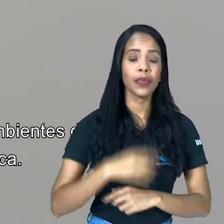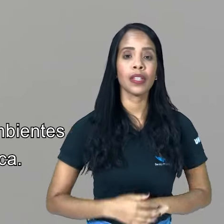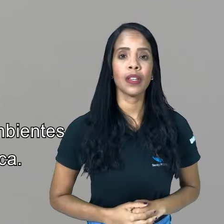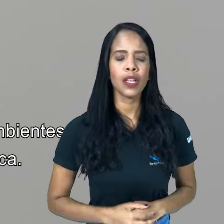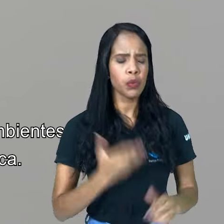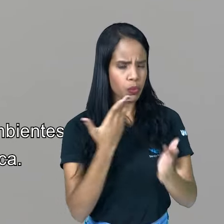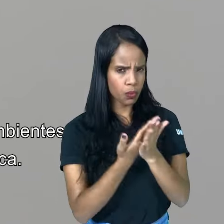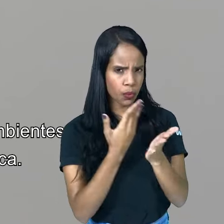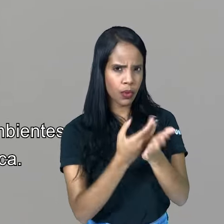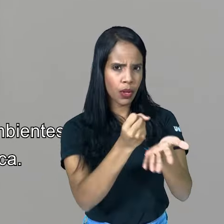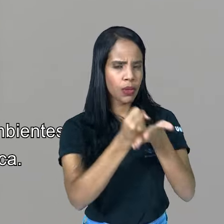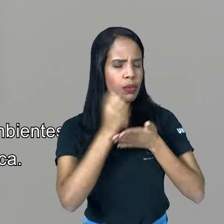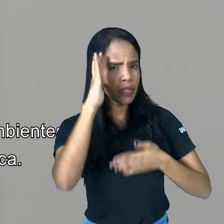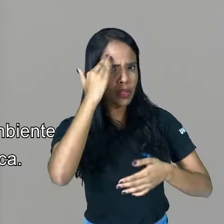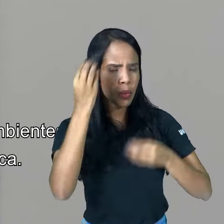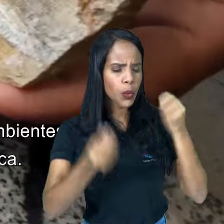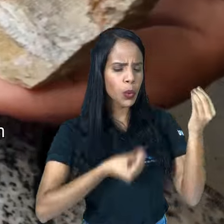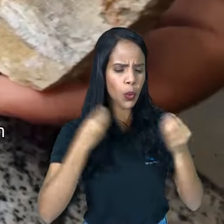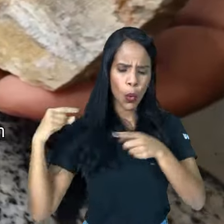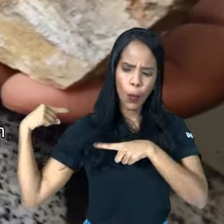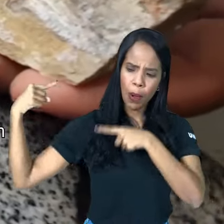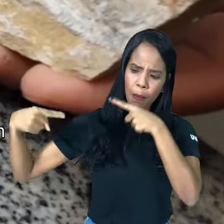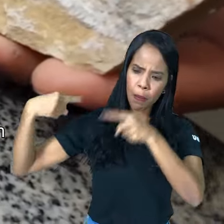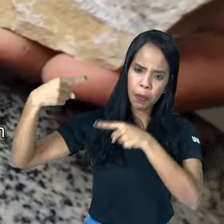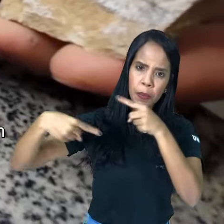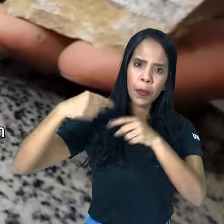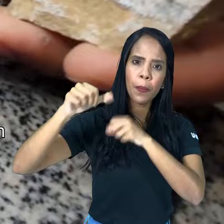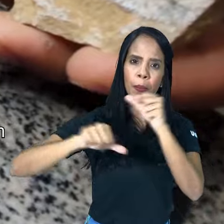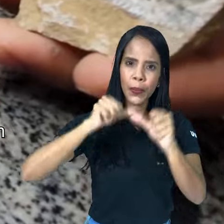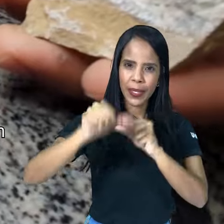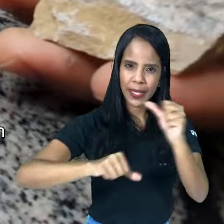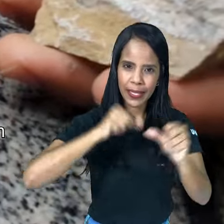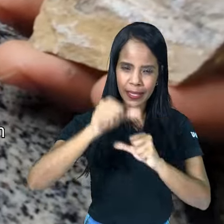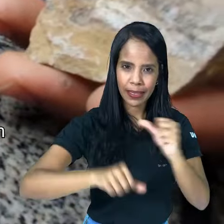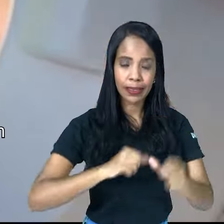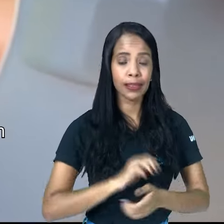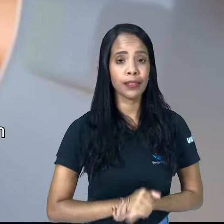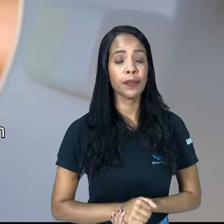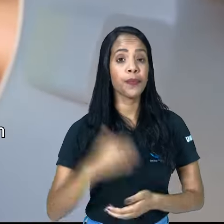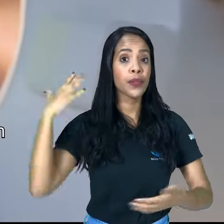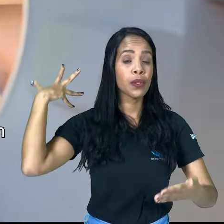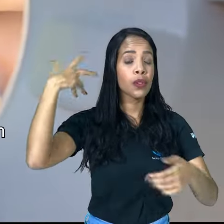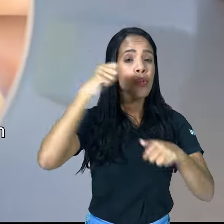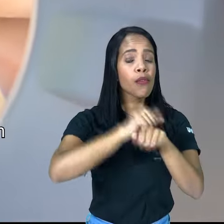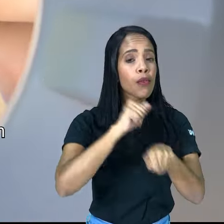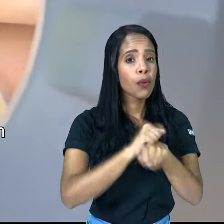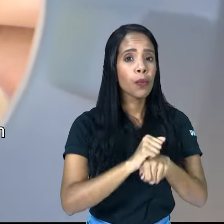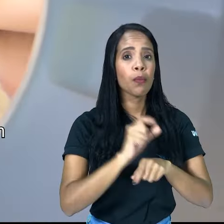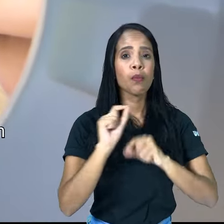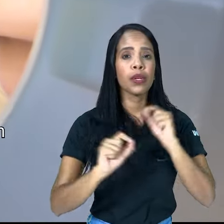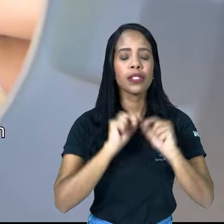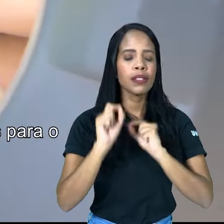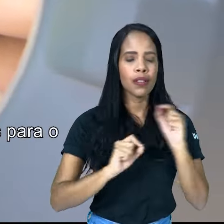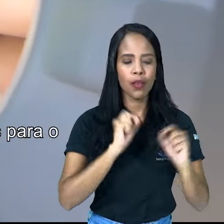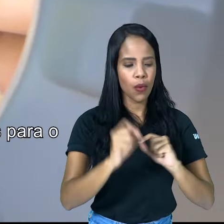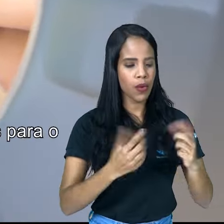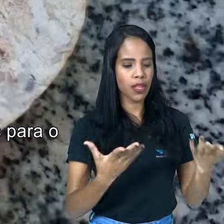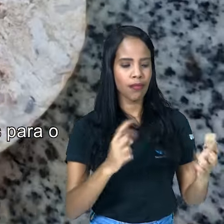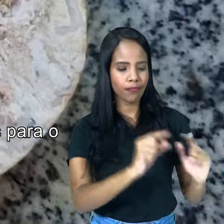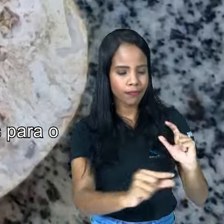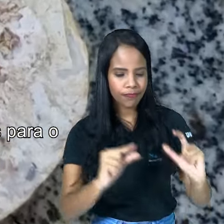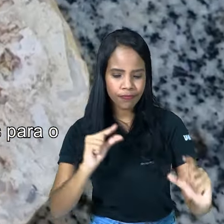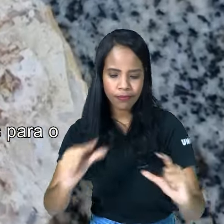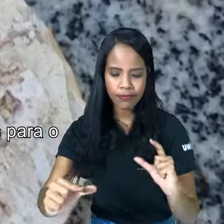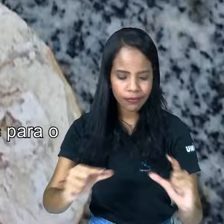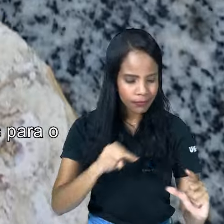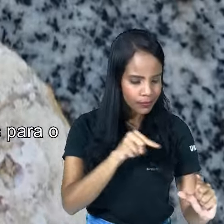se modificaram ao longo de sua história geológica. O fóssil pode ser descrito como resto ou vestígio de um ser vivo que habitou o planeta Terra. A partir